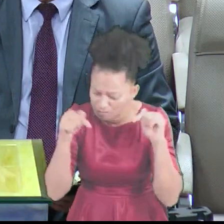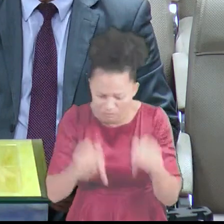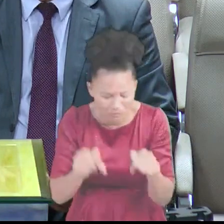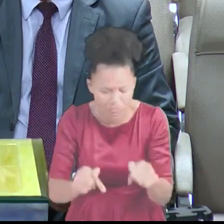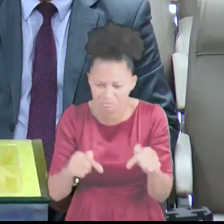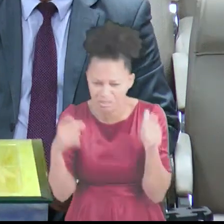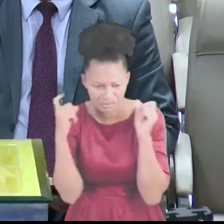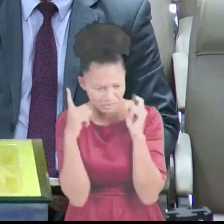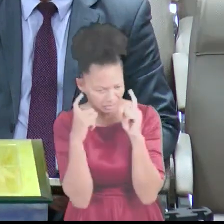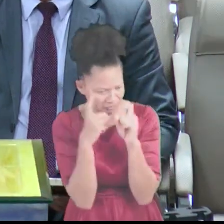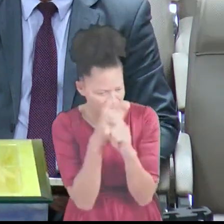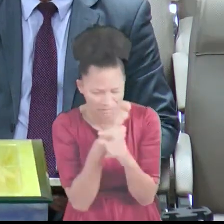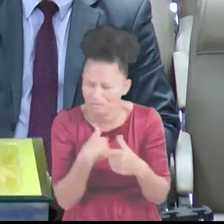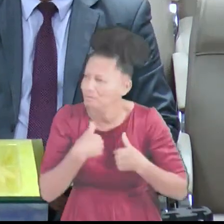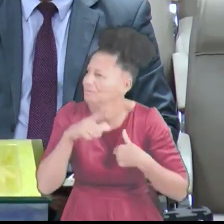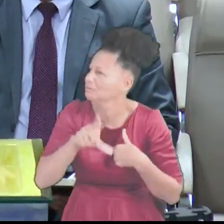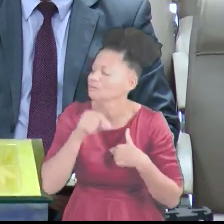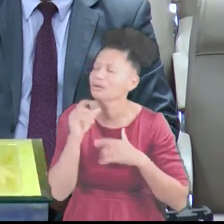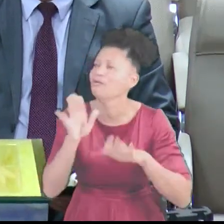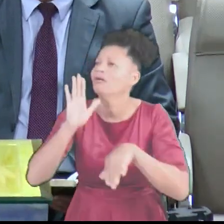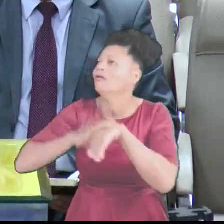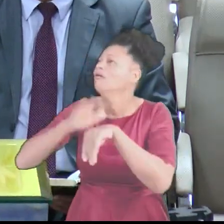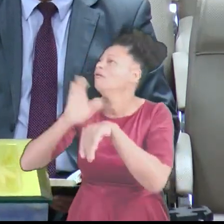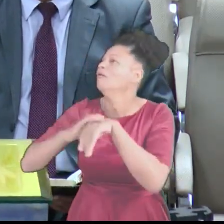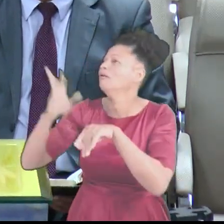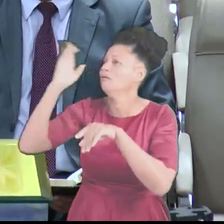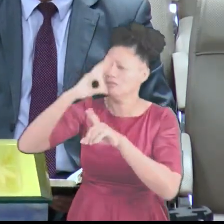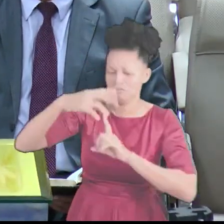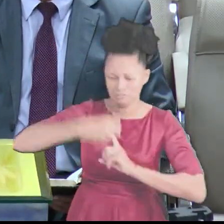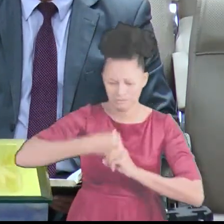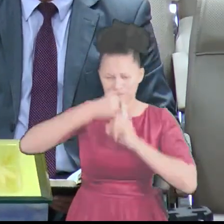meio dele. Foi o Senhor que me